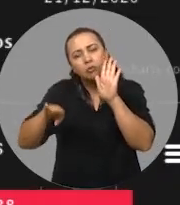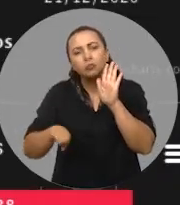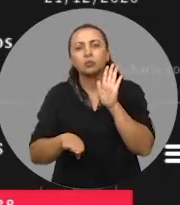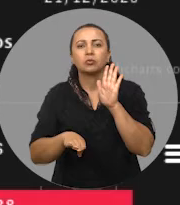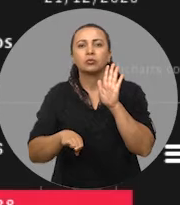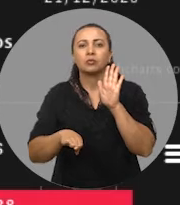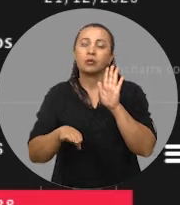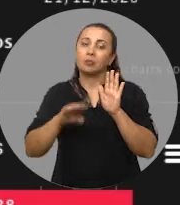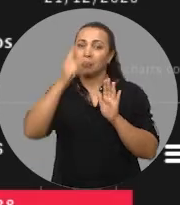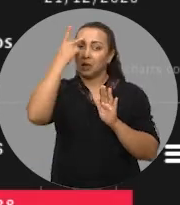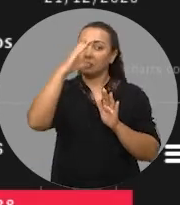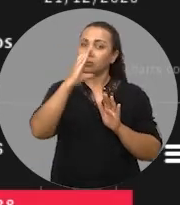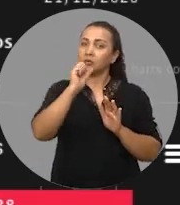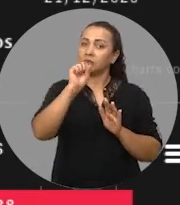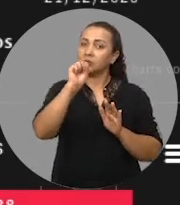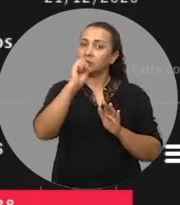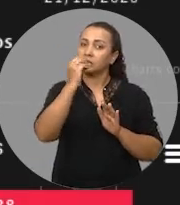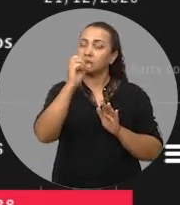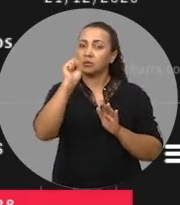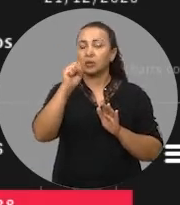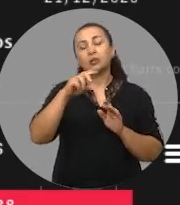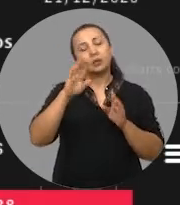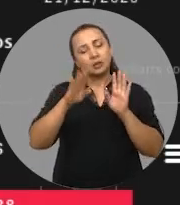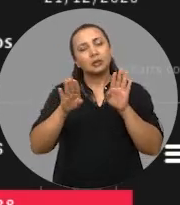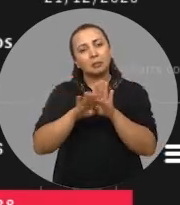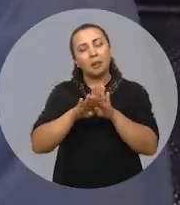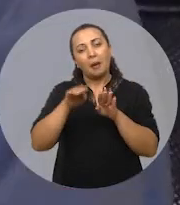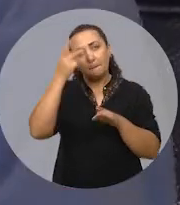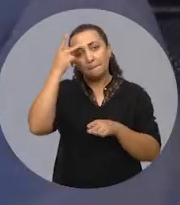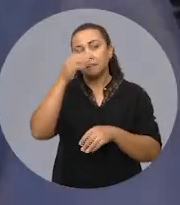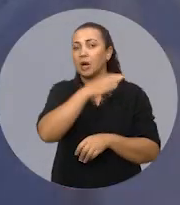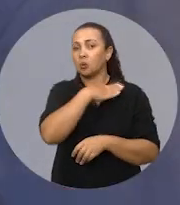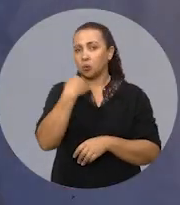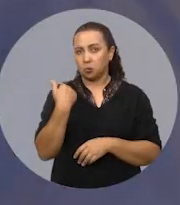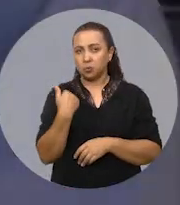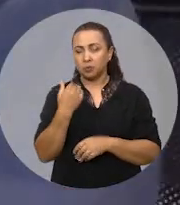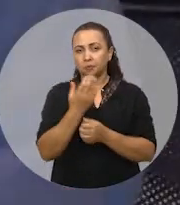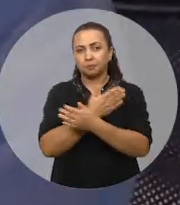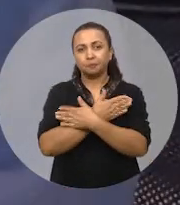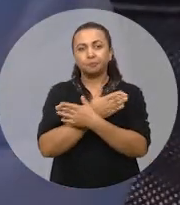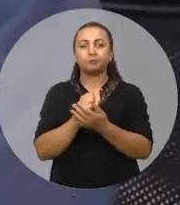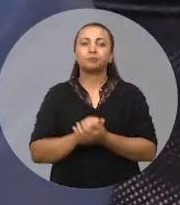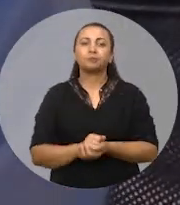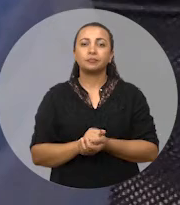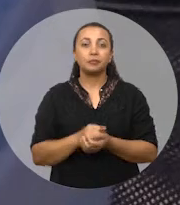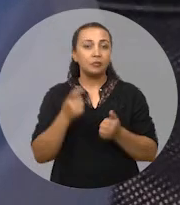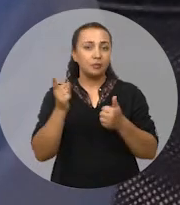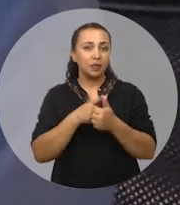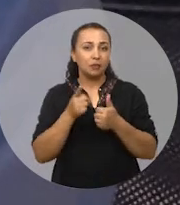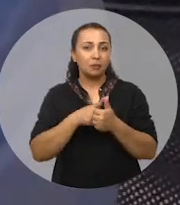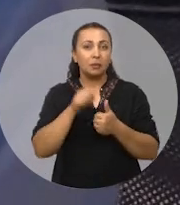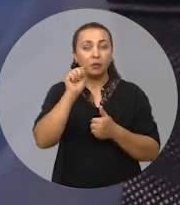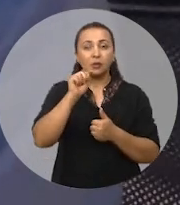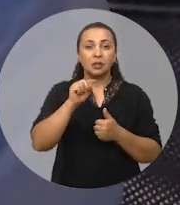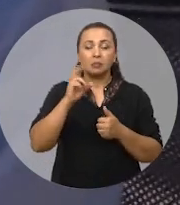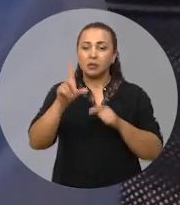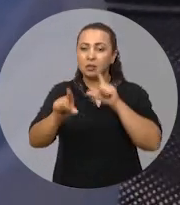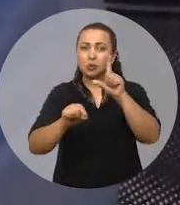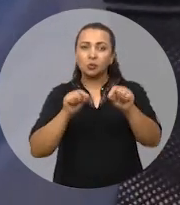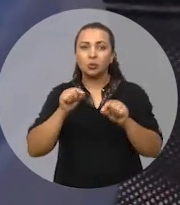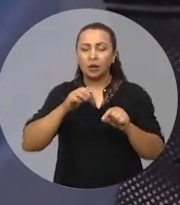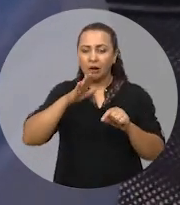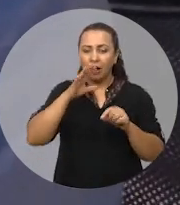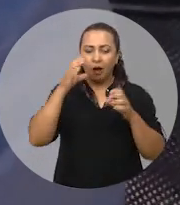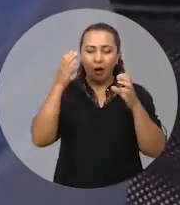os casos como para os óbitos. Primeiro, você precisa definir o território, a abrangência